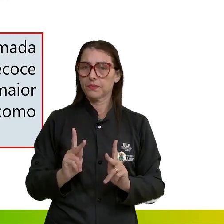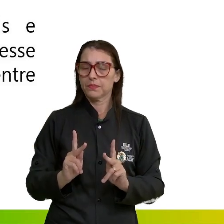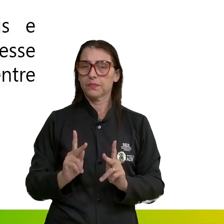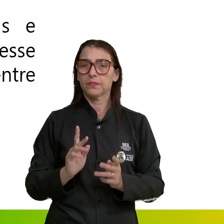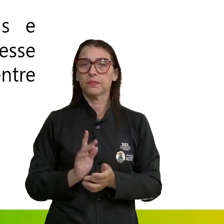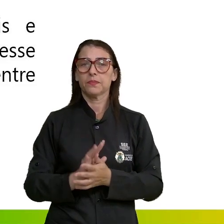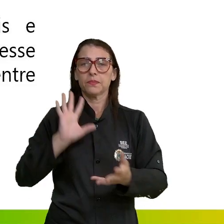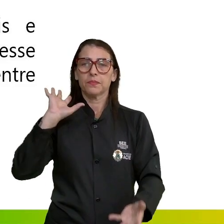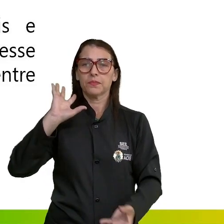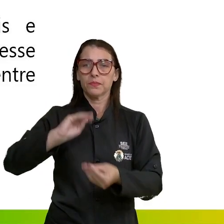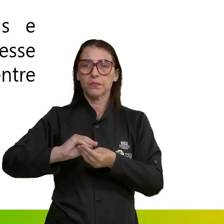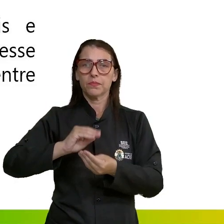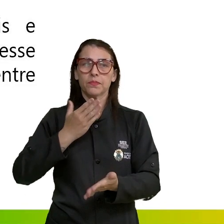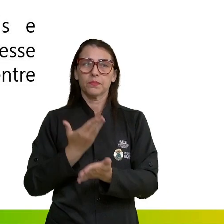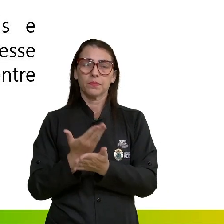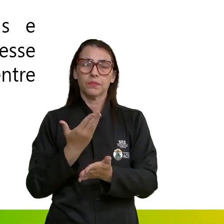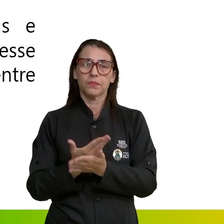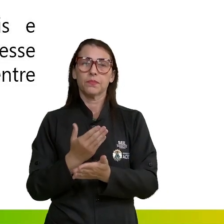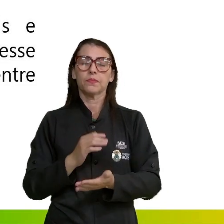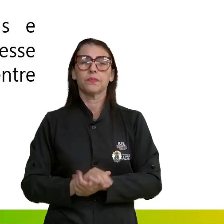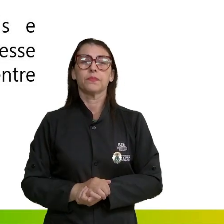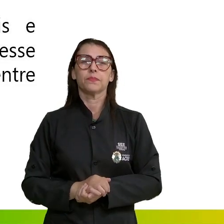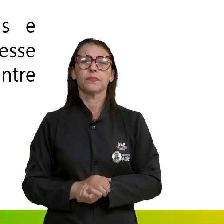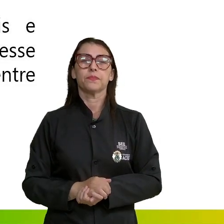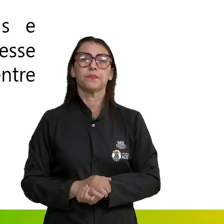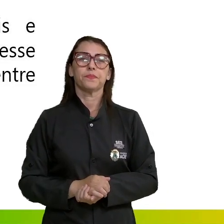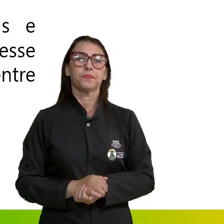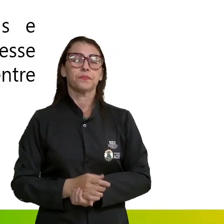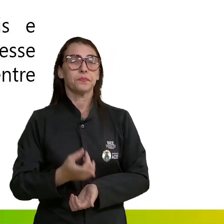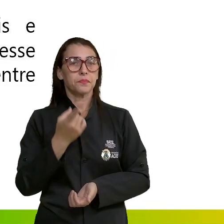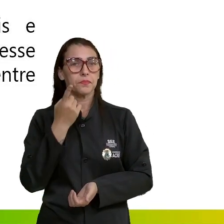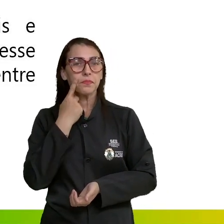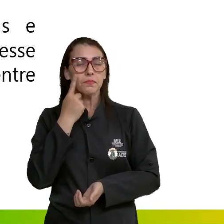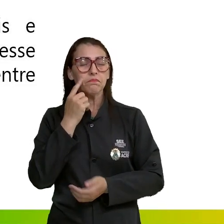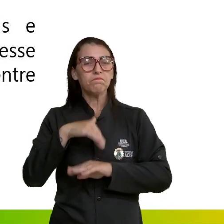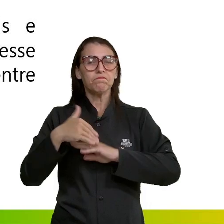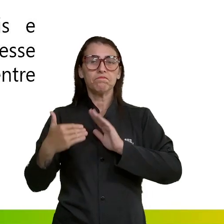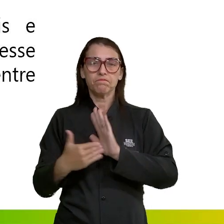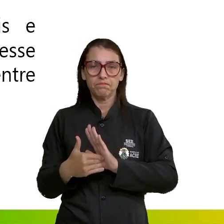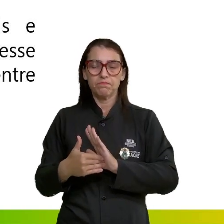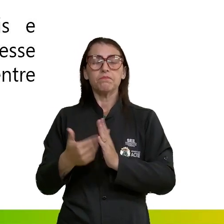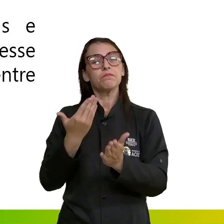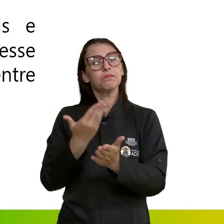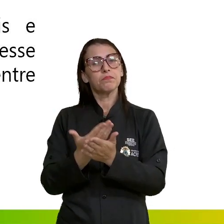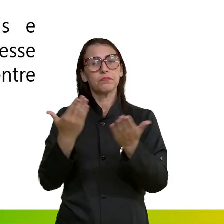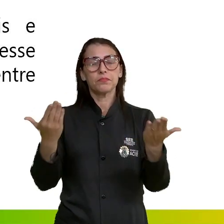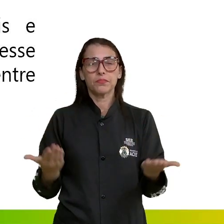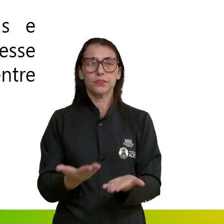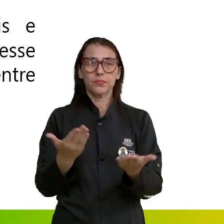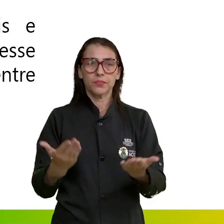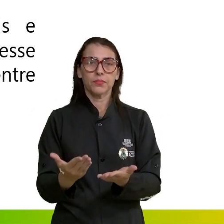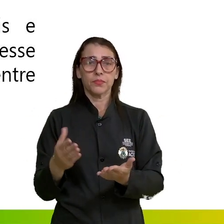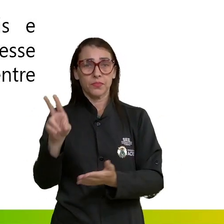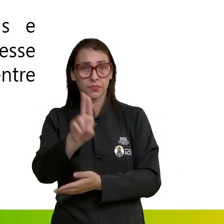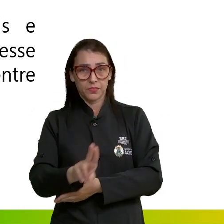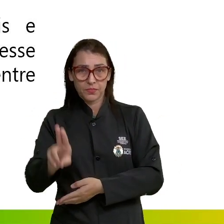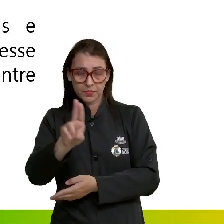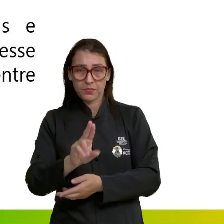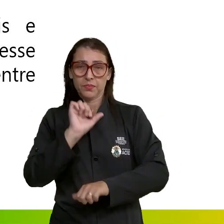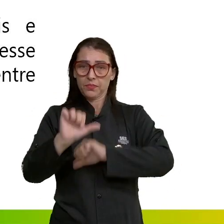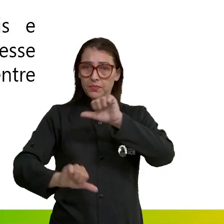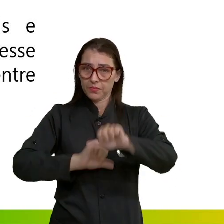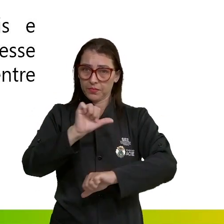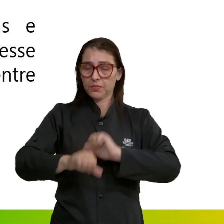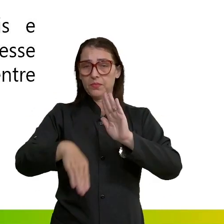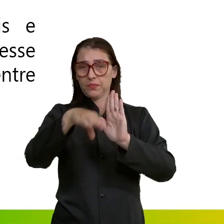para o resumo da nossa aula. Em breve aqui, vamos ver tudo aquilo que a gente aprendeu na aula de hoje. A gente aprendeu sobre o consumismo